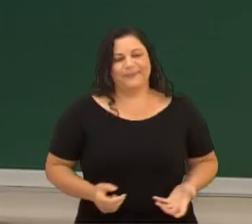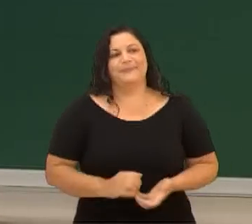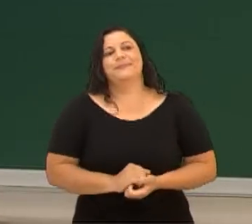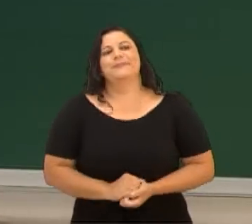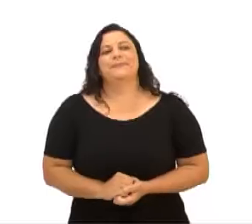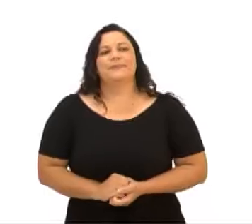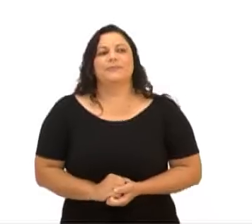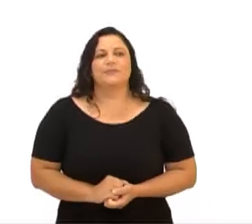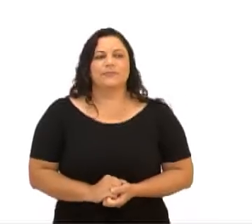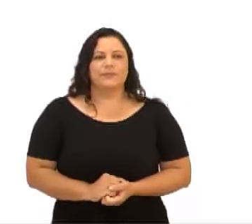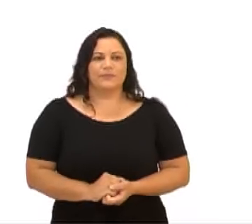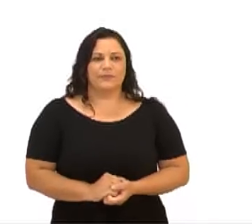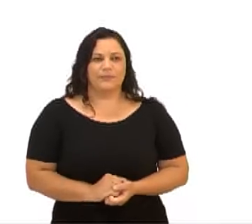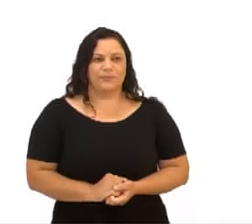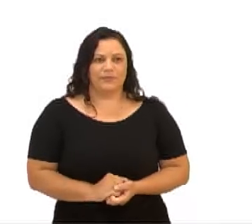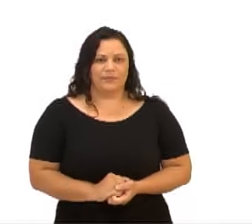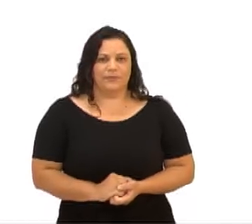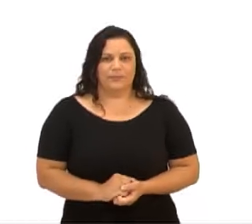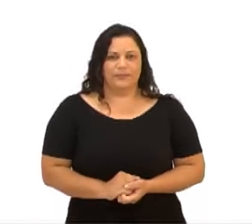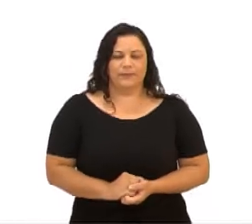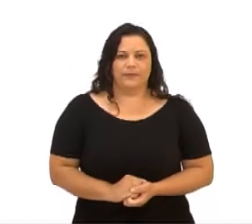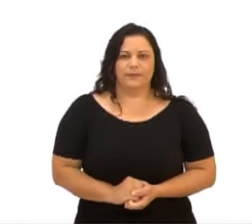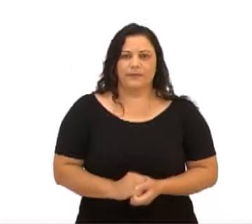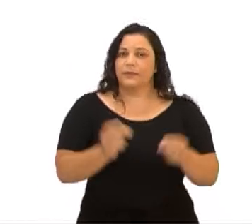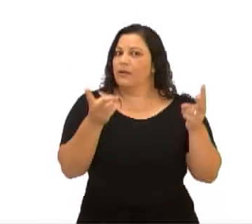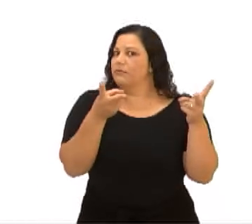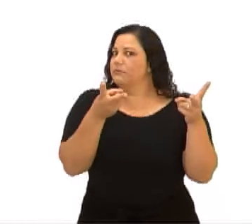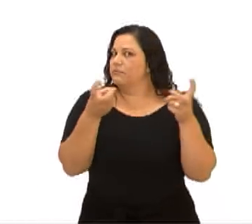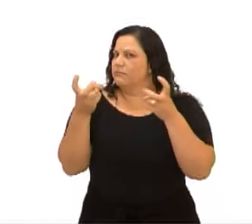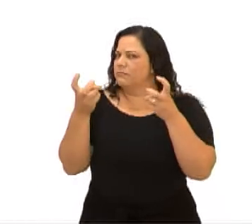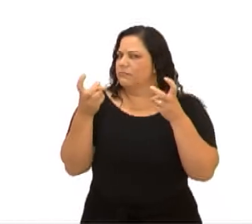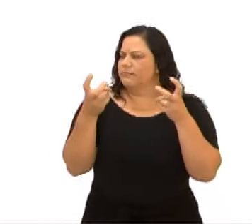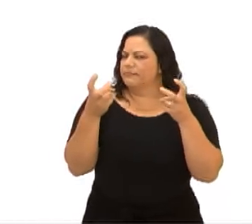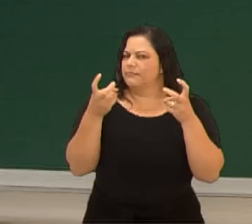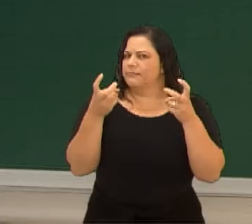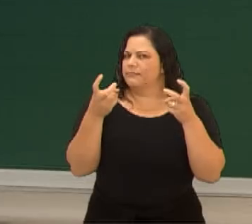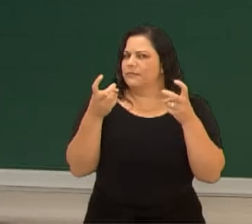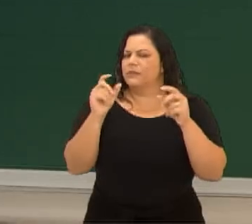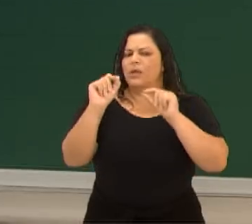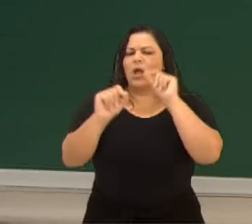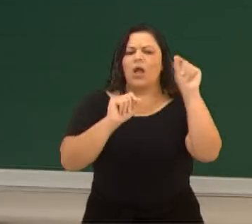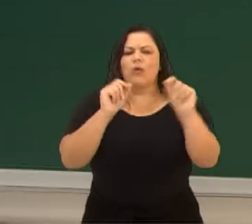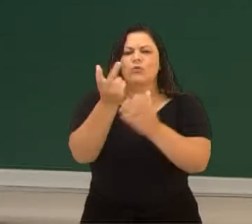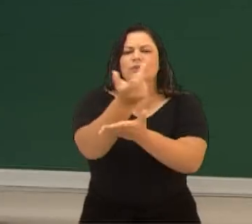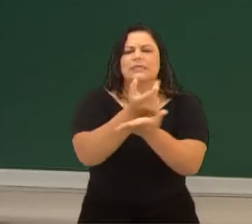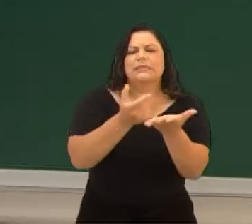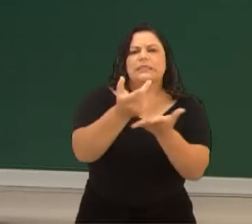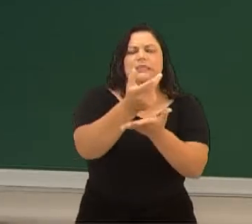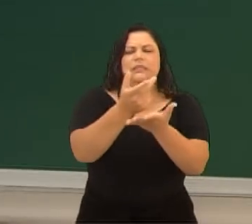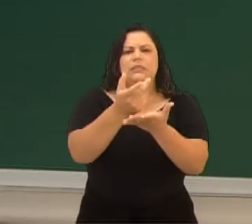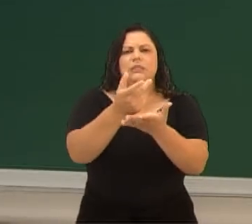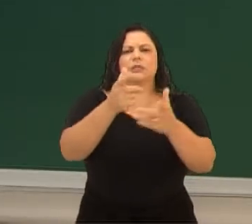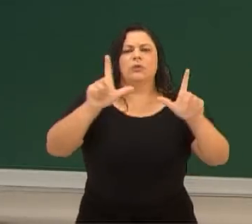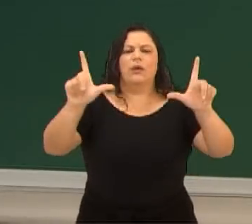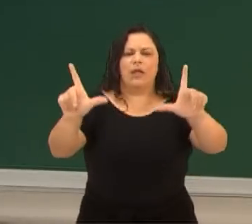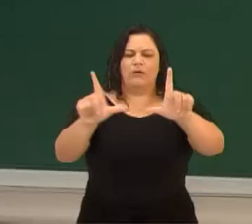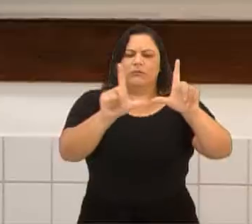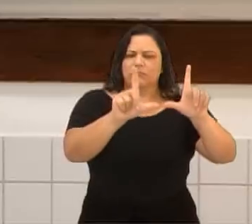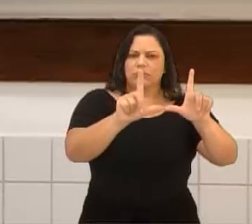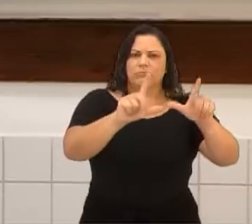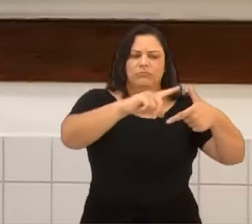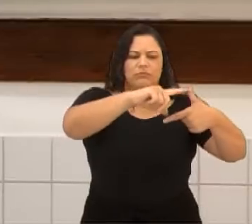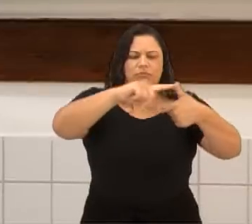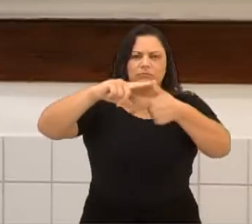ó. Dormitório 2. Analisem a imagem. É quadrado? É retângulo? Tem lados iguais?